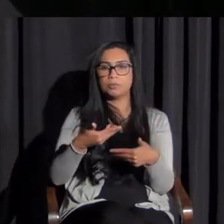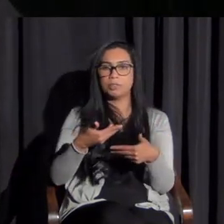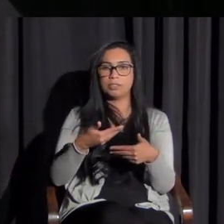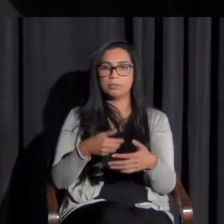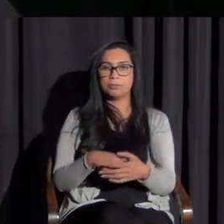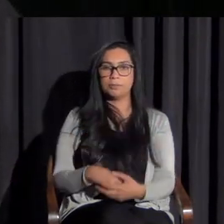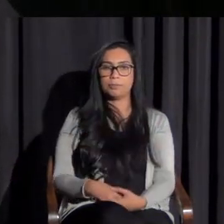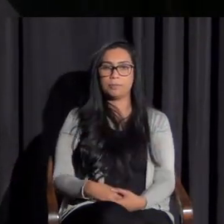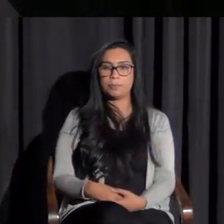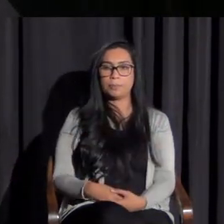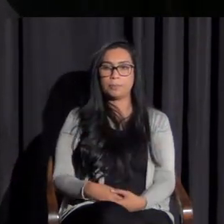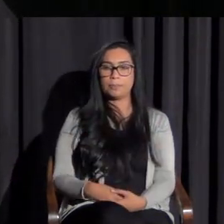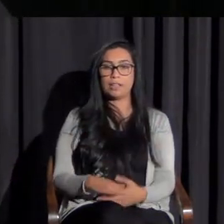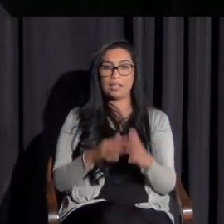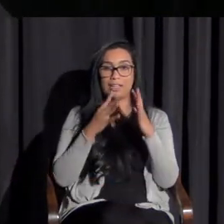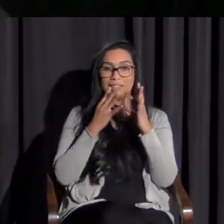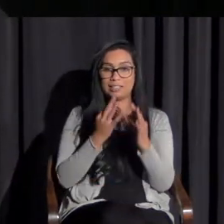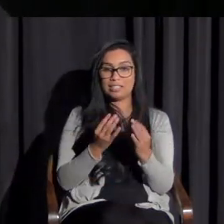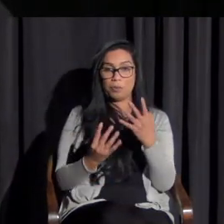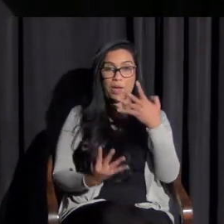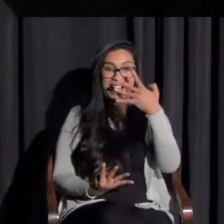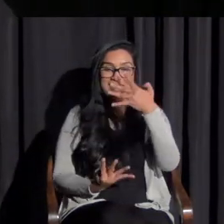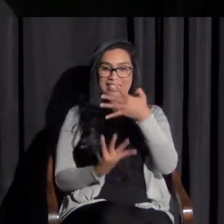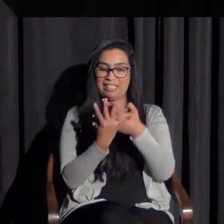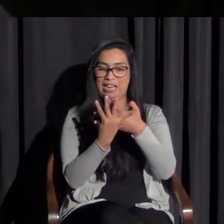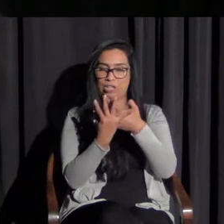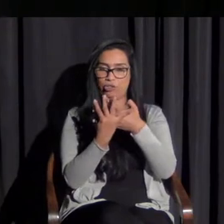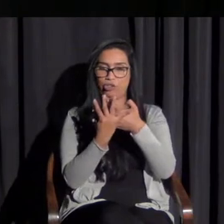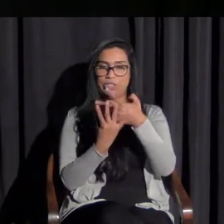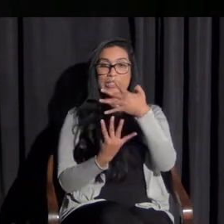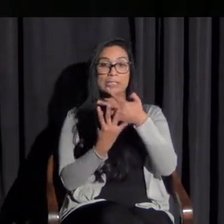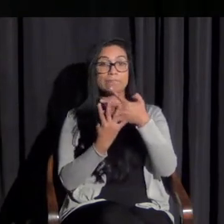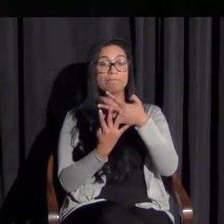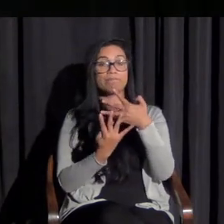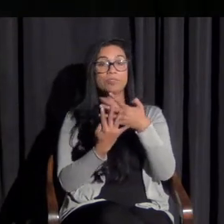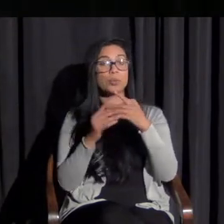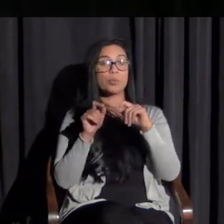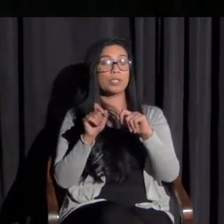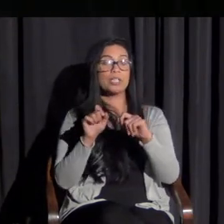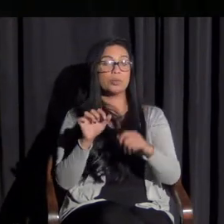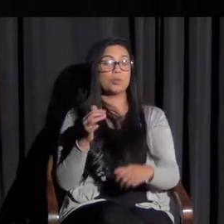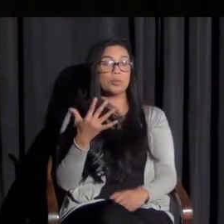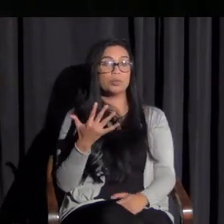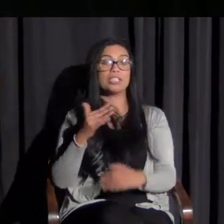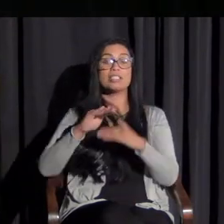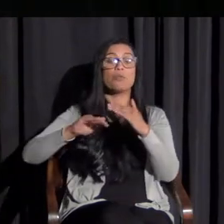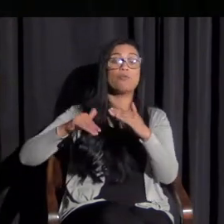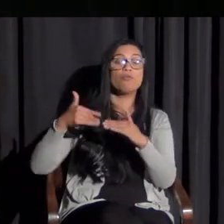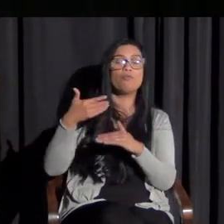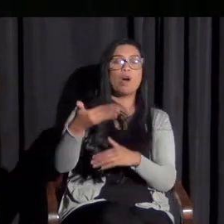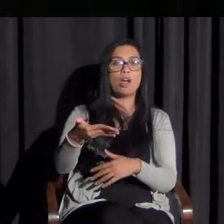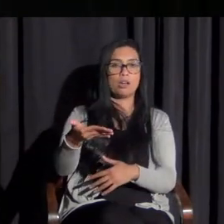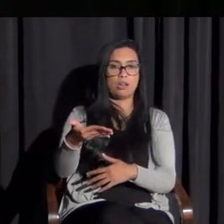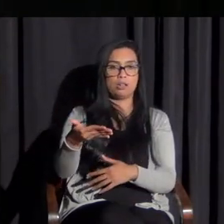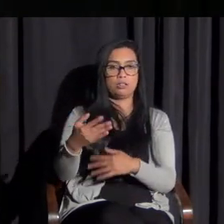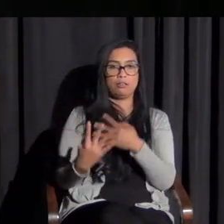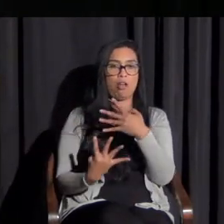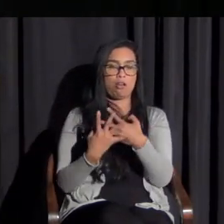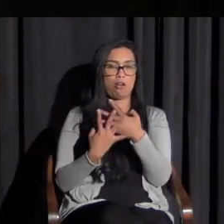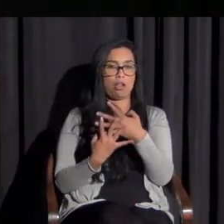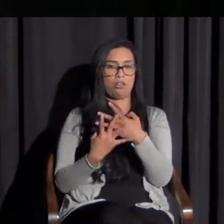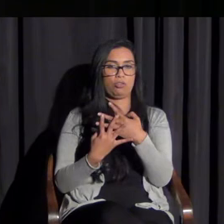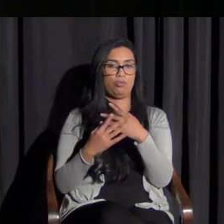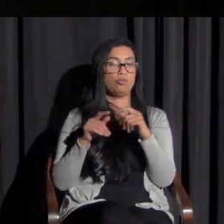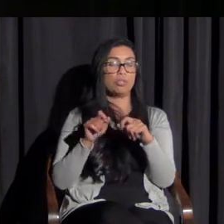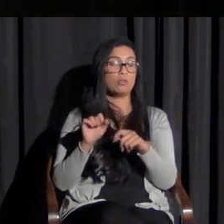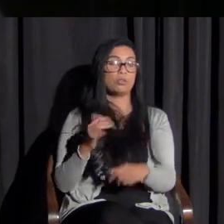chamava a atenção de vocês para as grades, né? O que, que estava acontecendo do lado de fora também? Né?